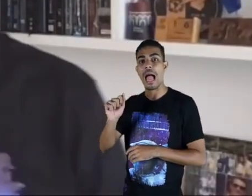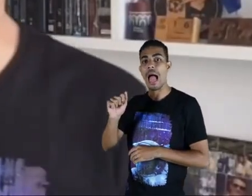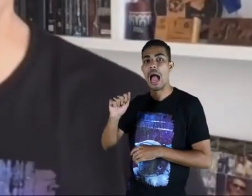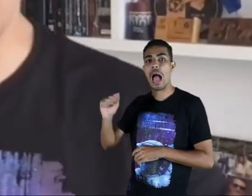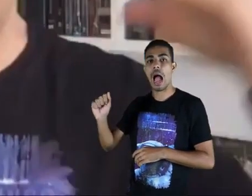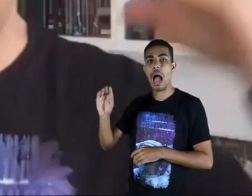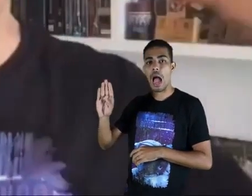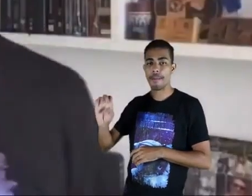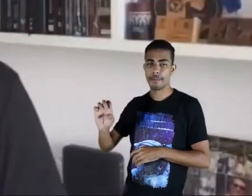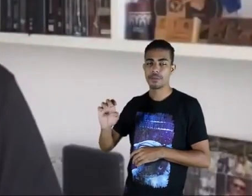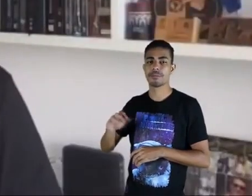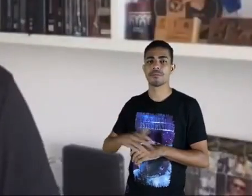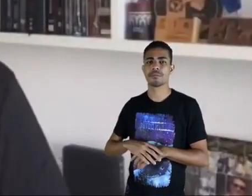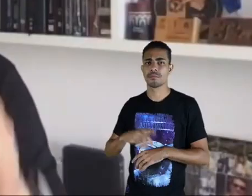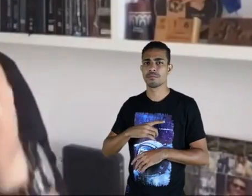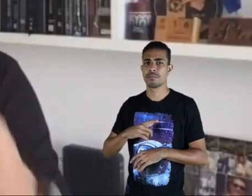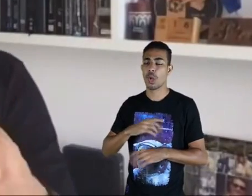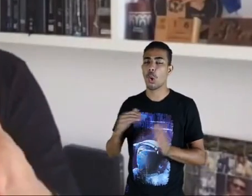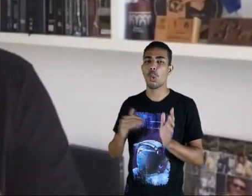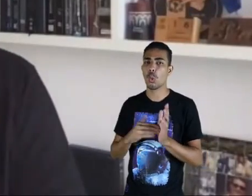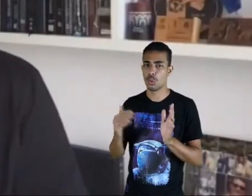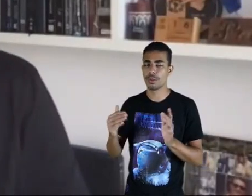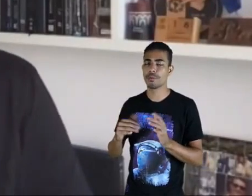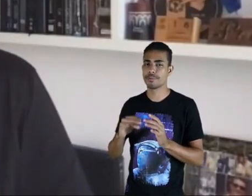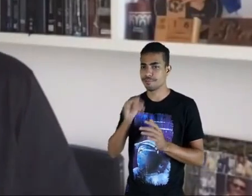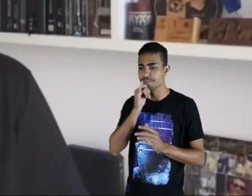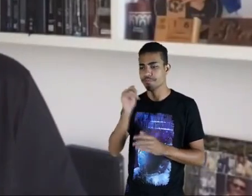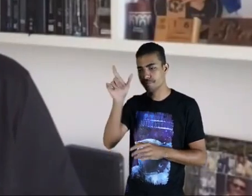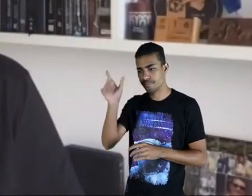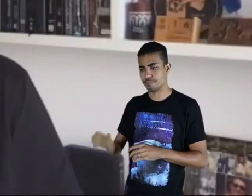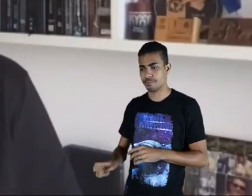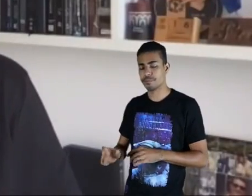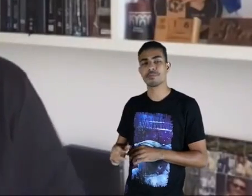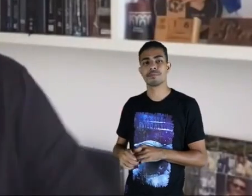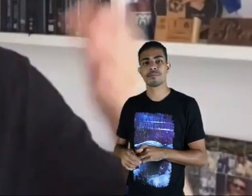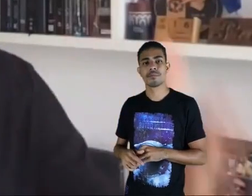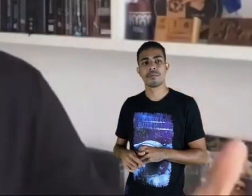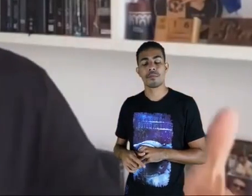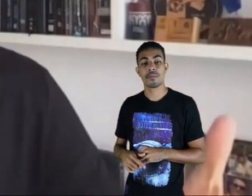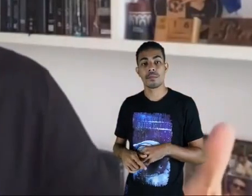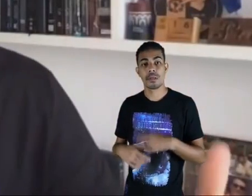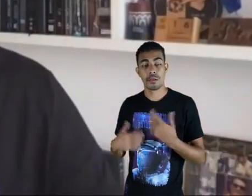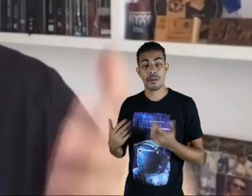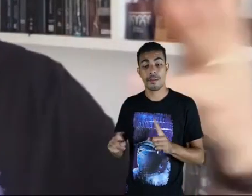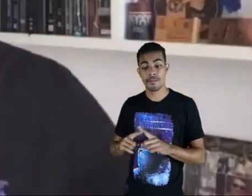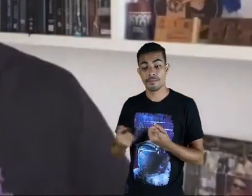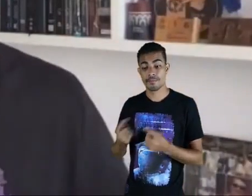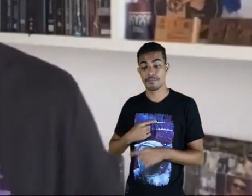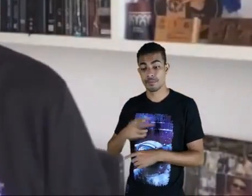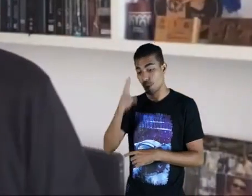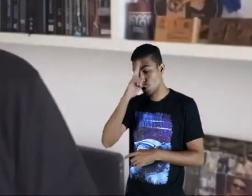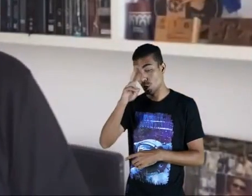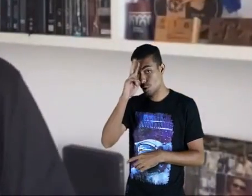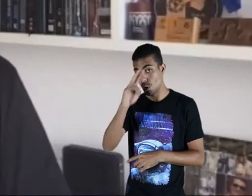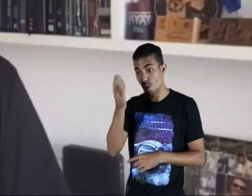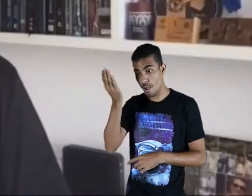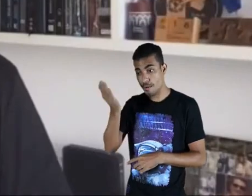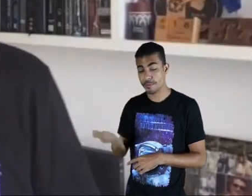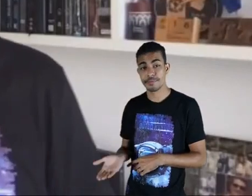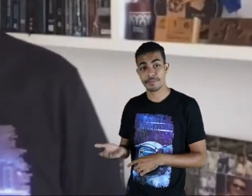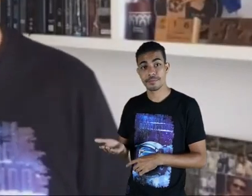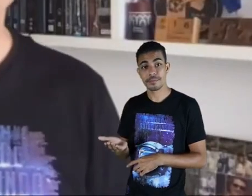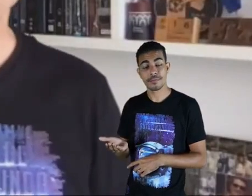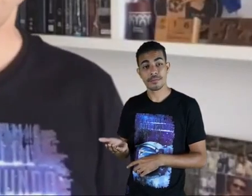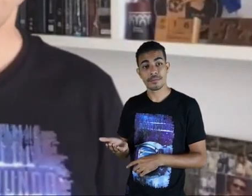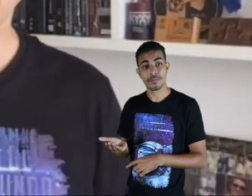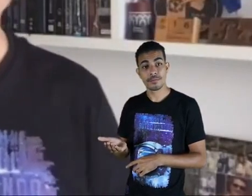vocês, embora tenhamos muitos exemplos aí citados no próprio Hebreus capítulo 11. Mas na história bíblica a gente vê mais ainda.